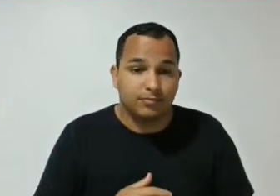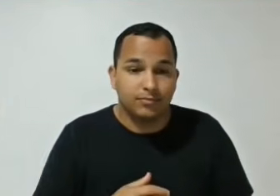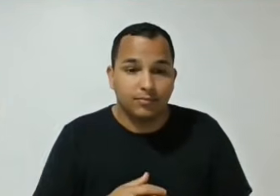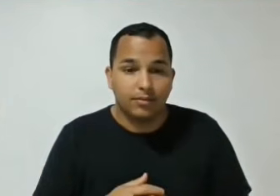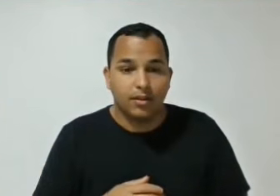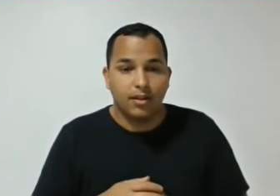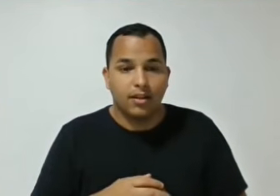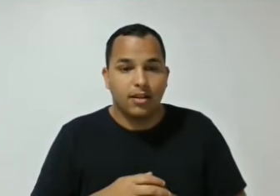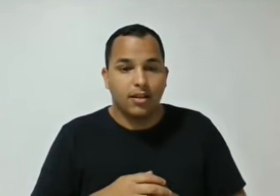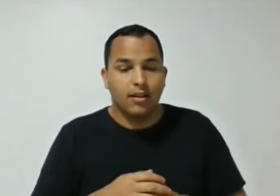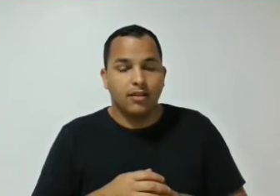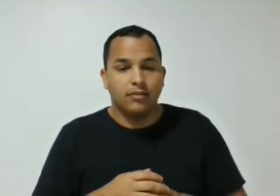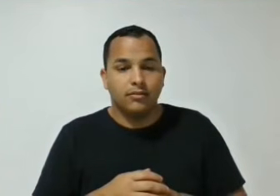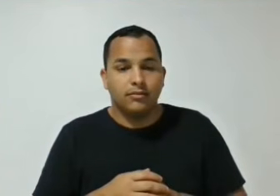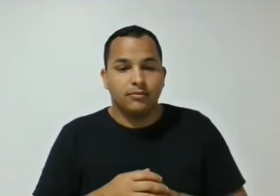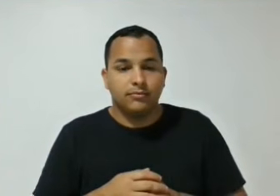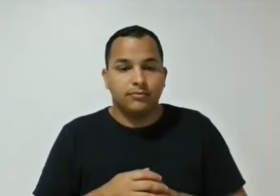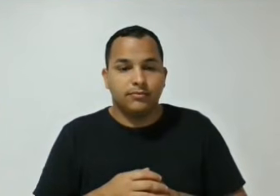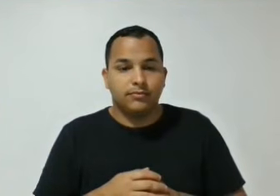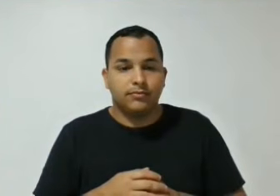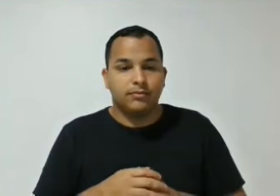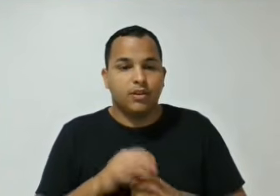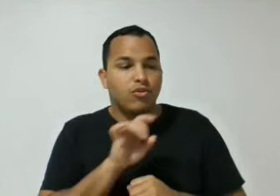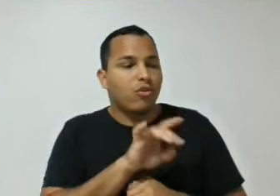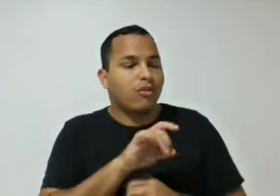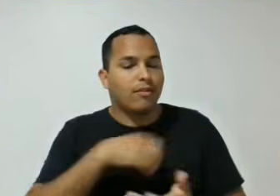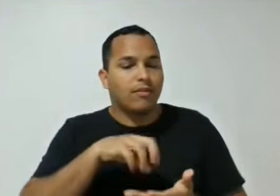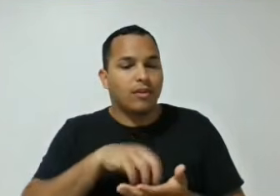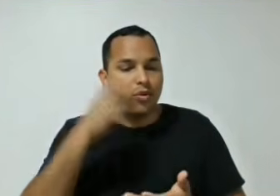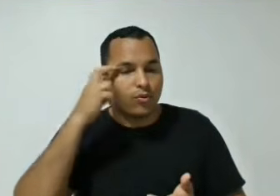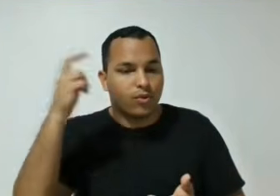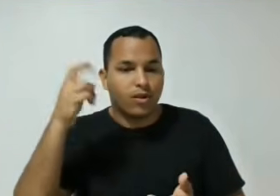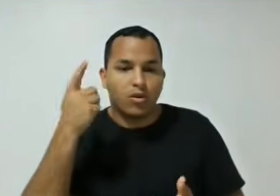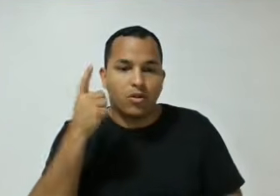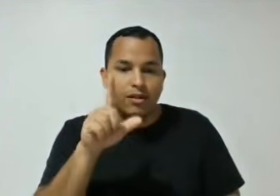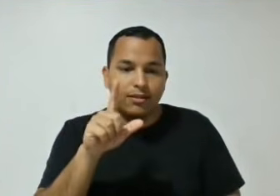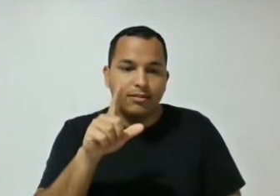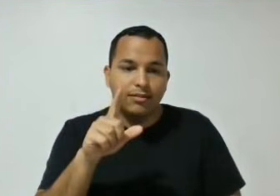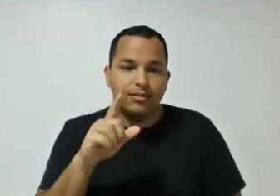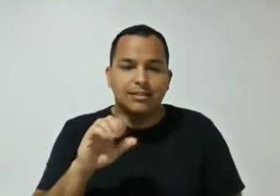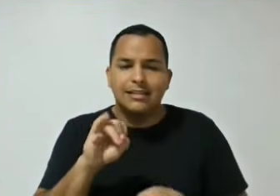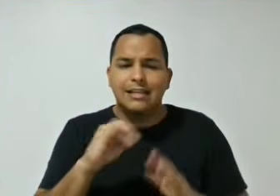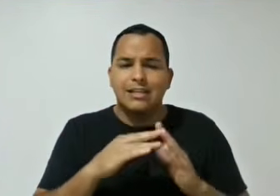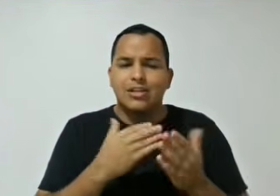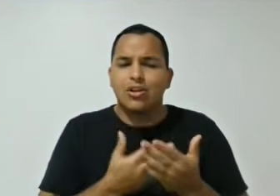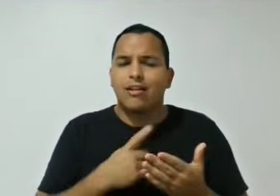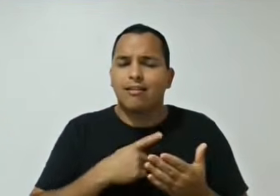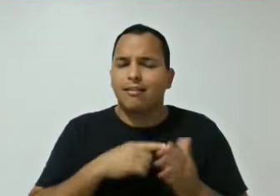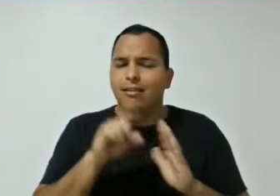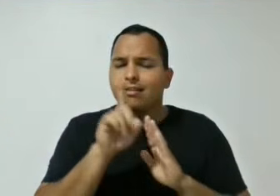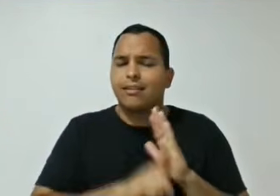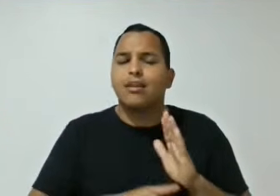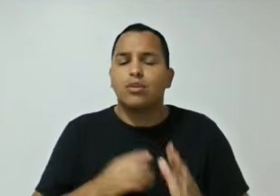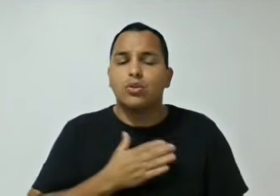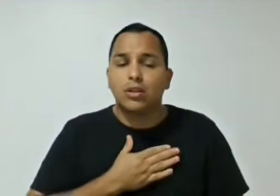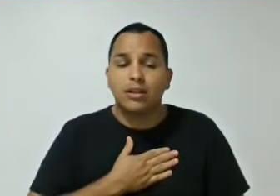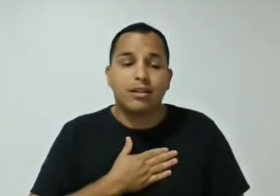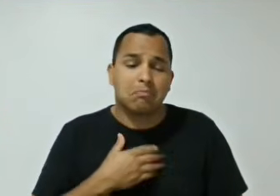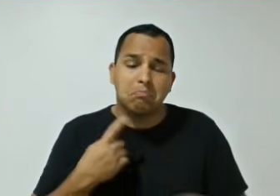fundação ou para a autonomia dos centros culturais. Se as escolas têm isso por direito, por que não os centros culturais possam ter esse direito?